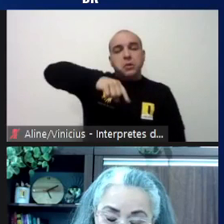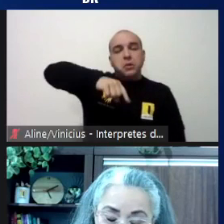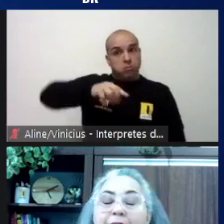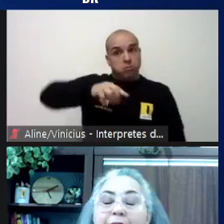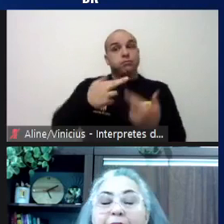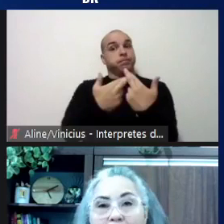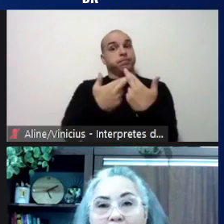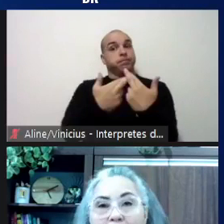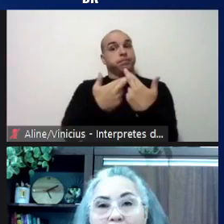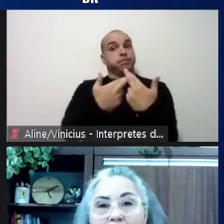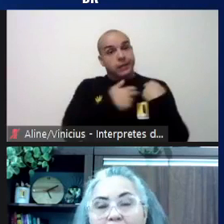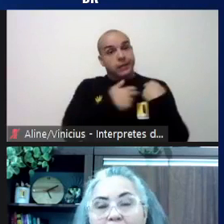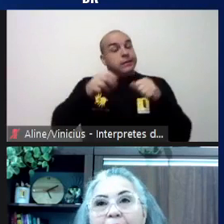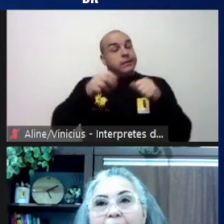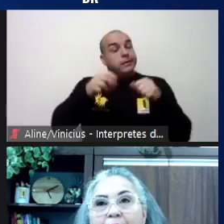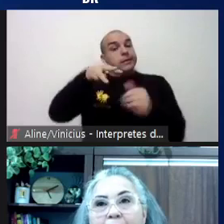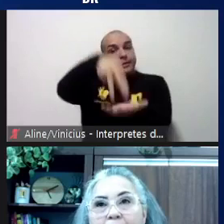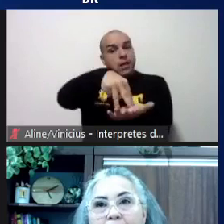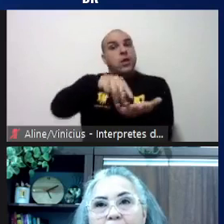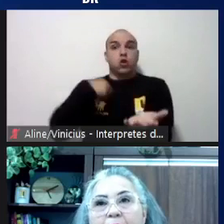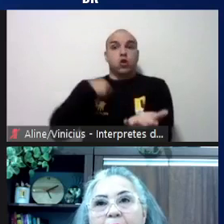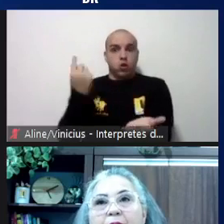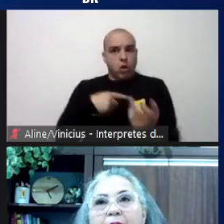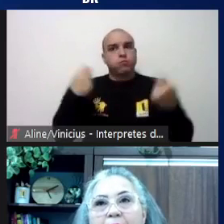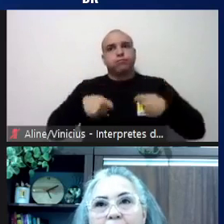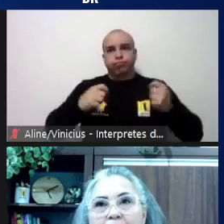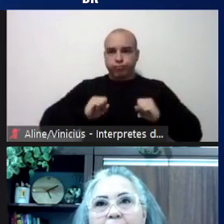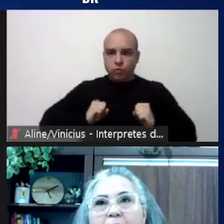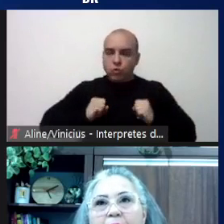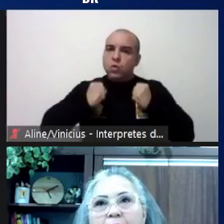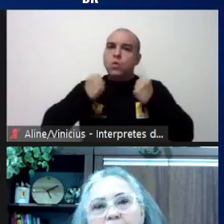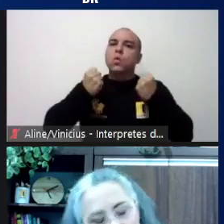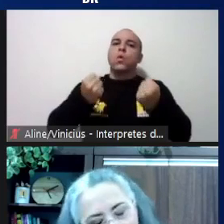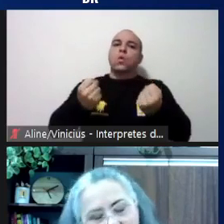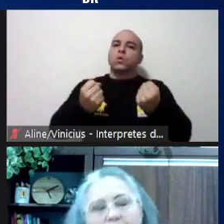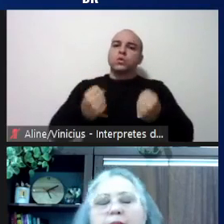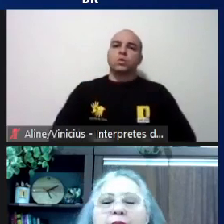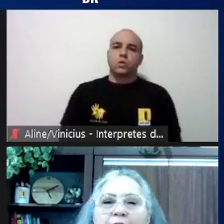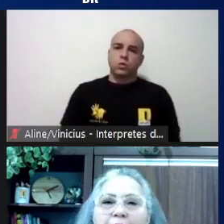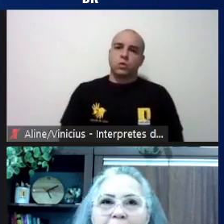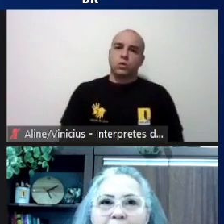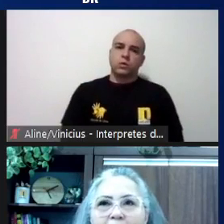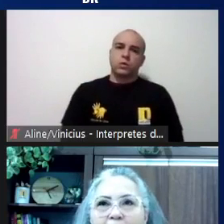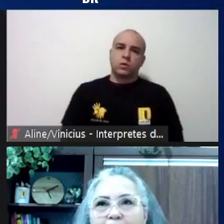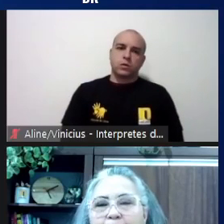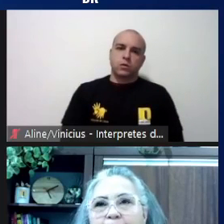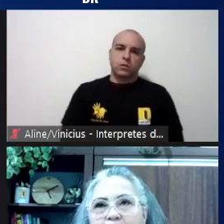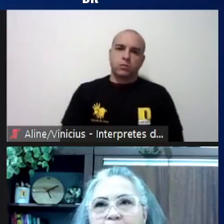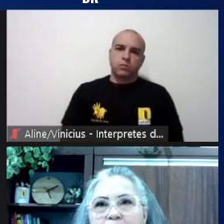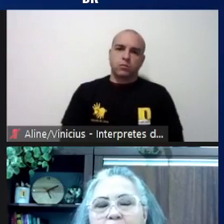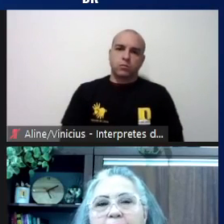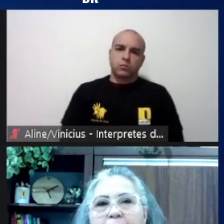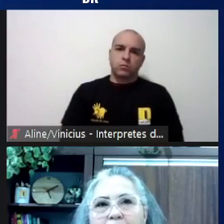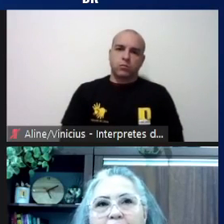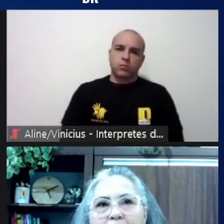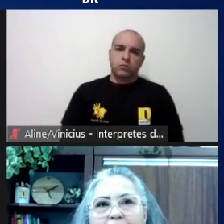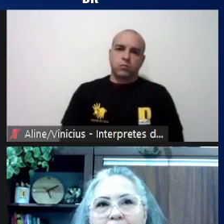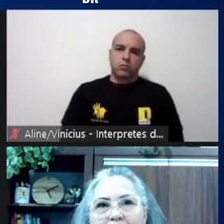pela sustentabilidade social e ambiental e econômica também. Mas estamos aqui falando da